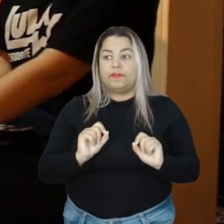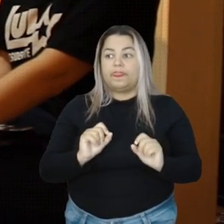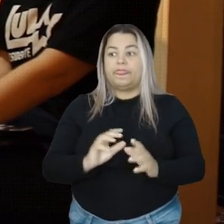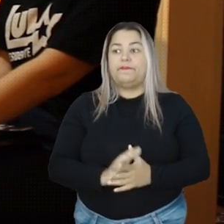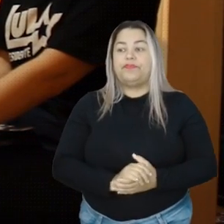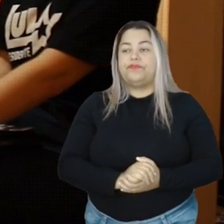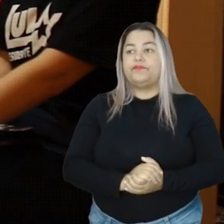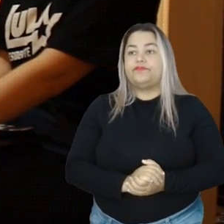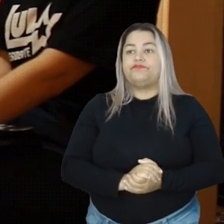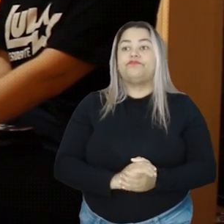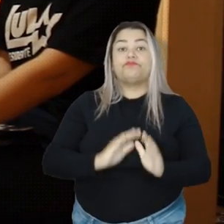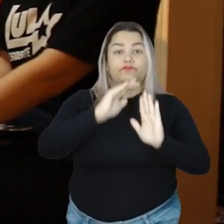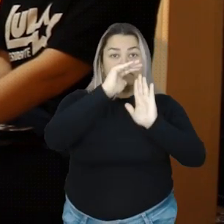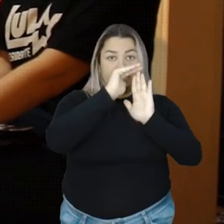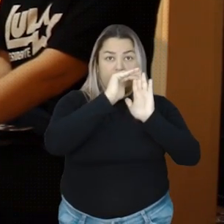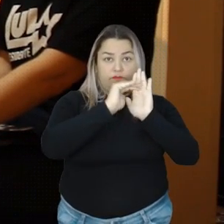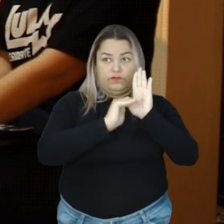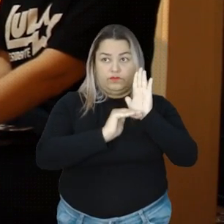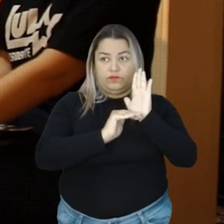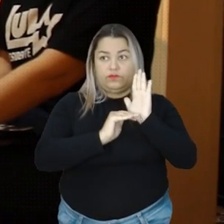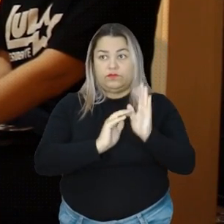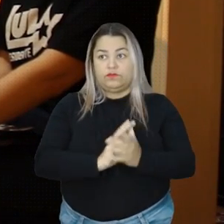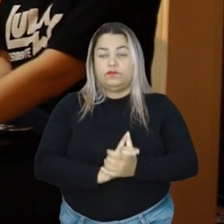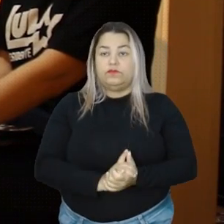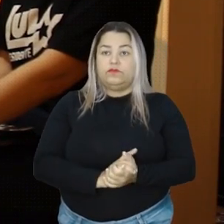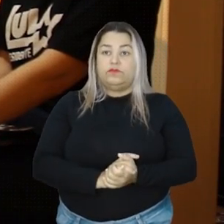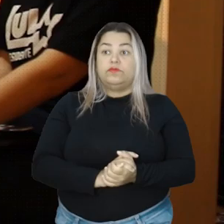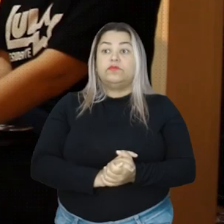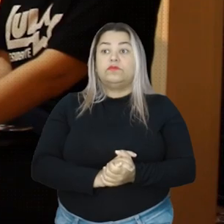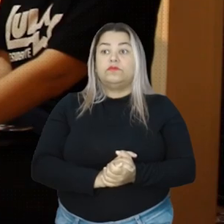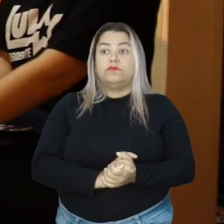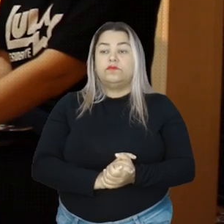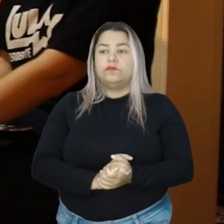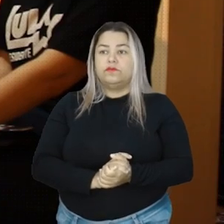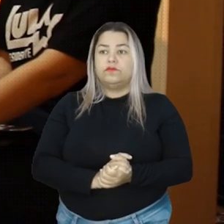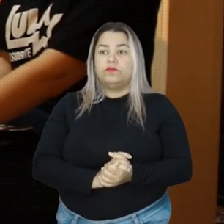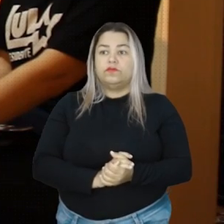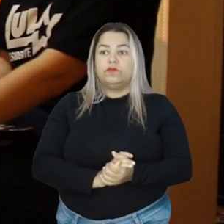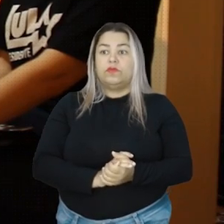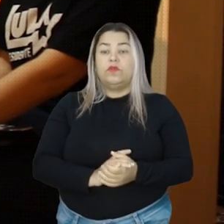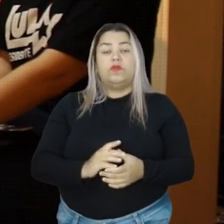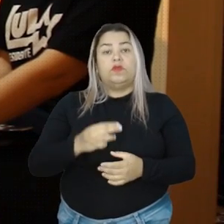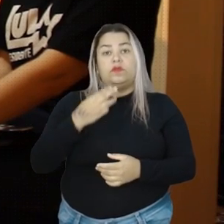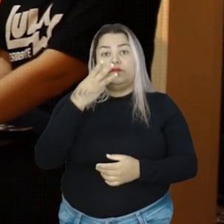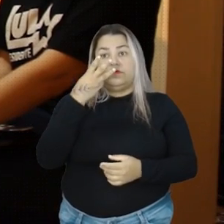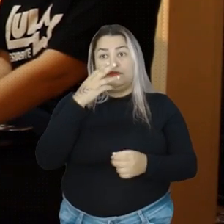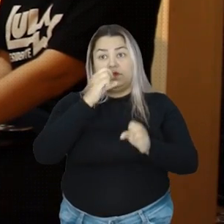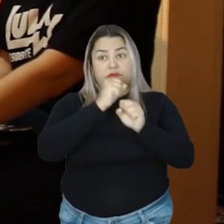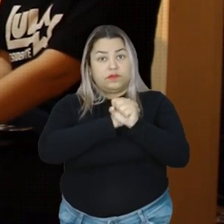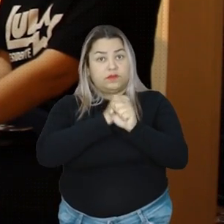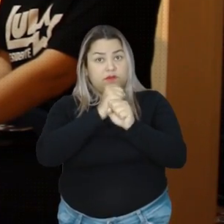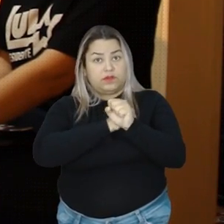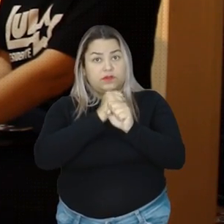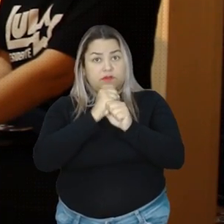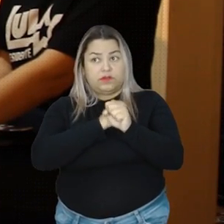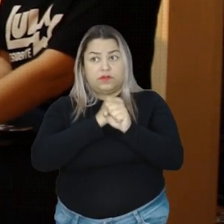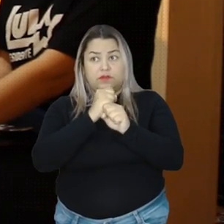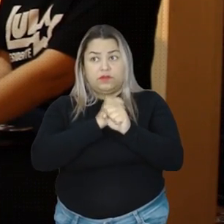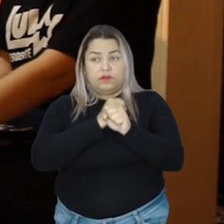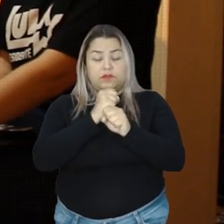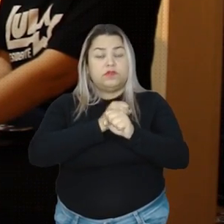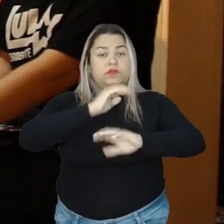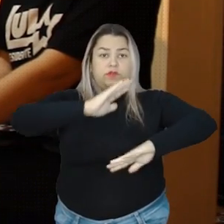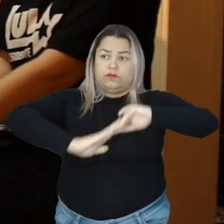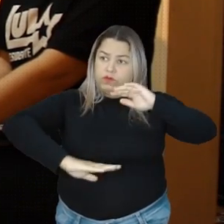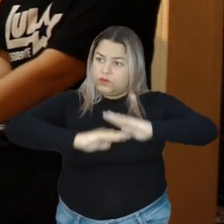é, entregando. E então, eu fiquei 3 anos nessa